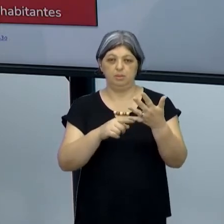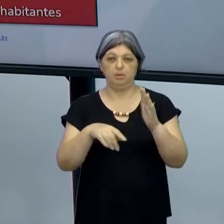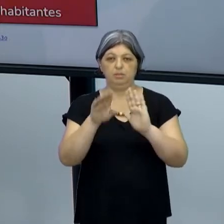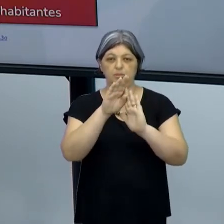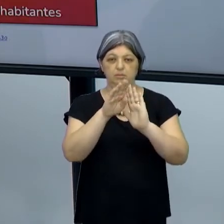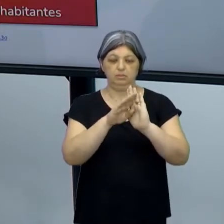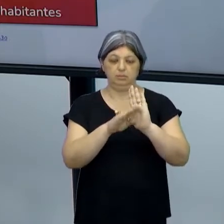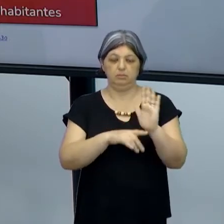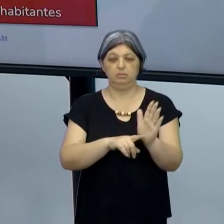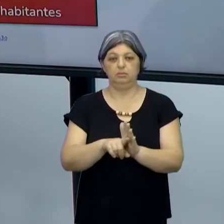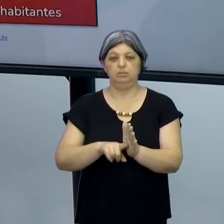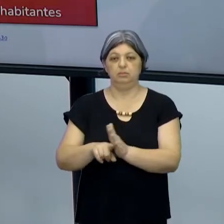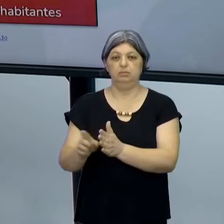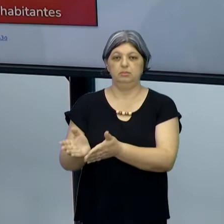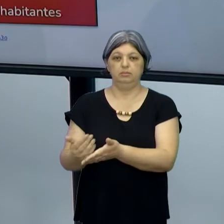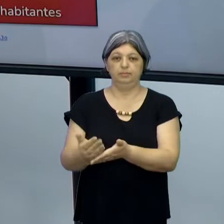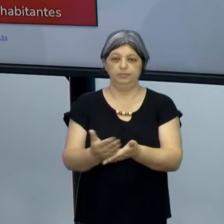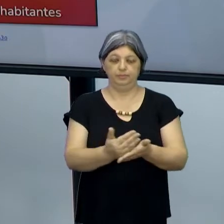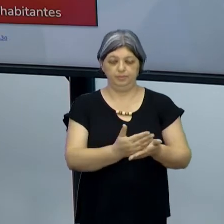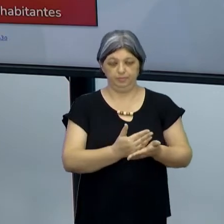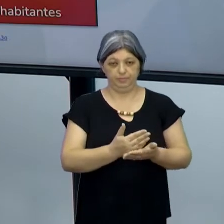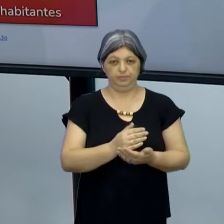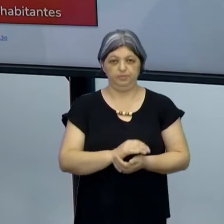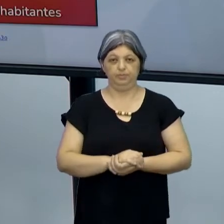coletei nas pesquisas que eu fiz e tal.